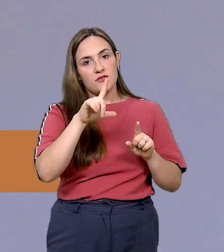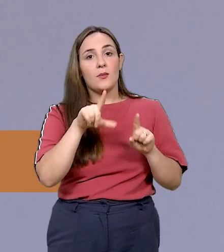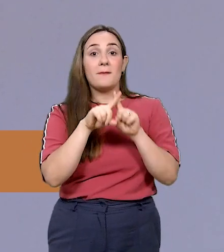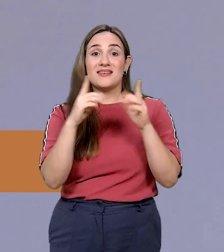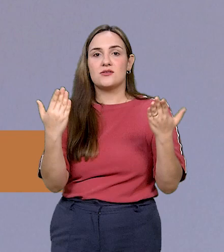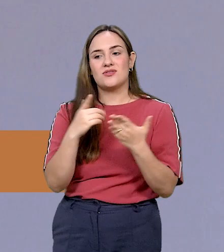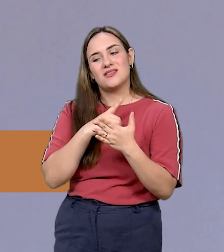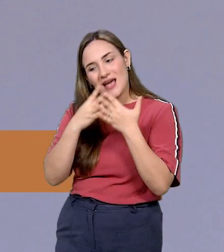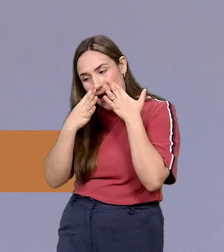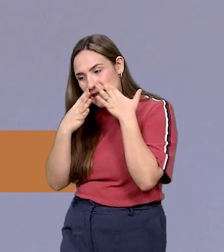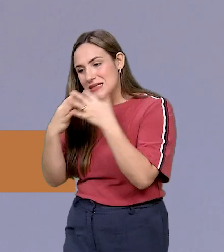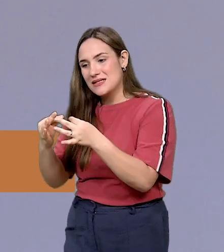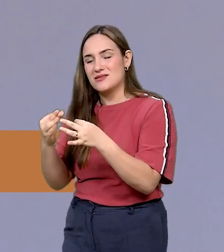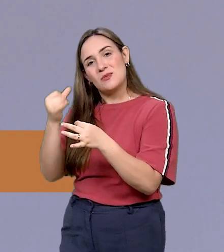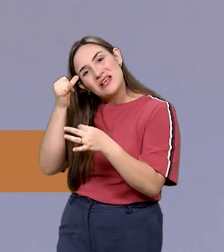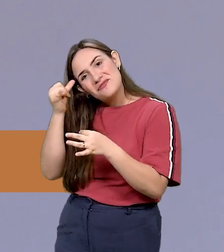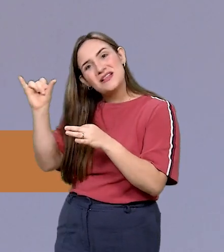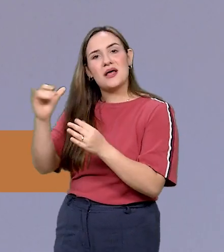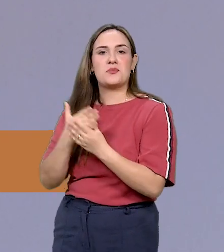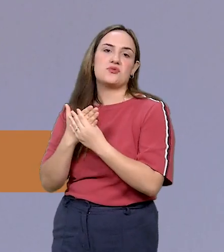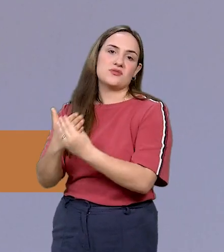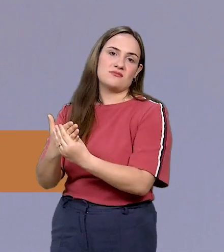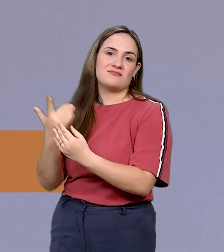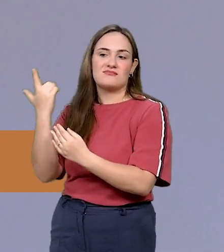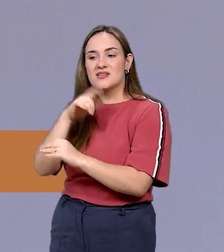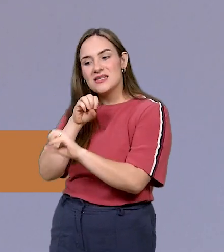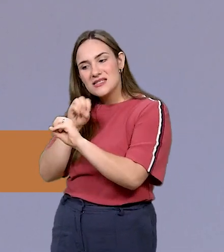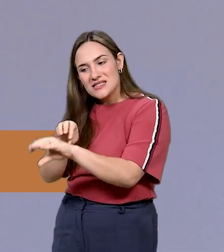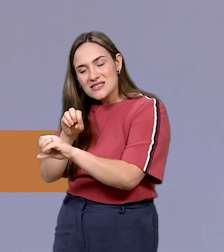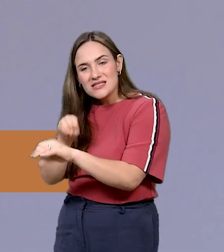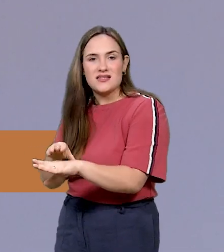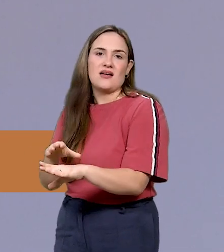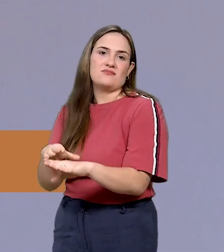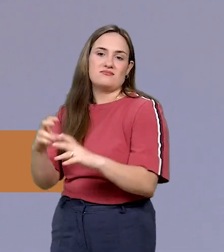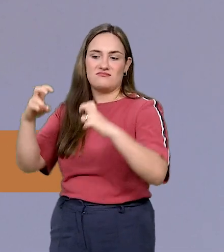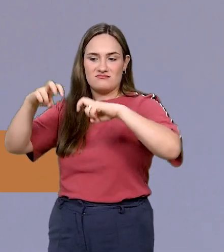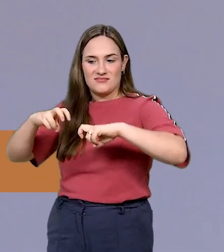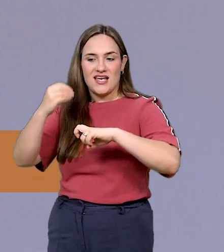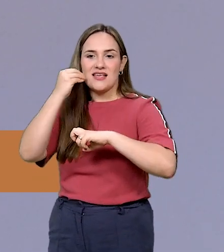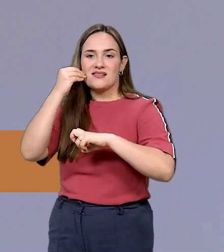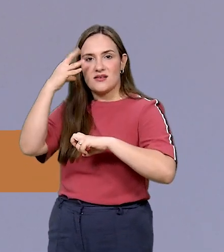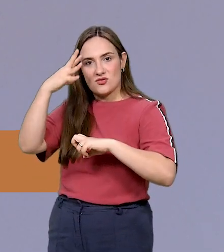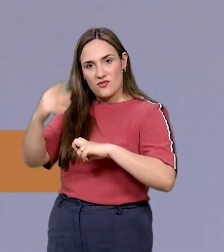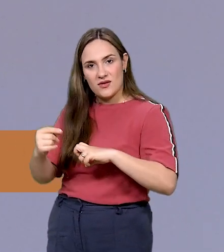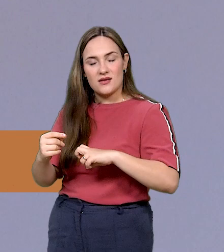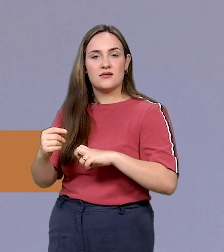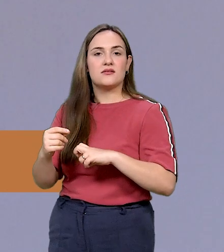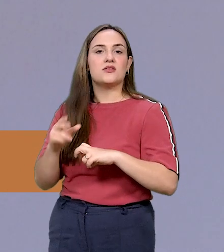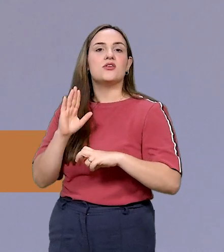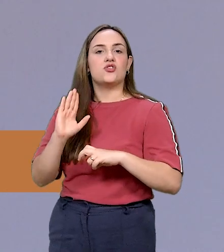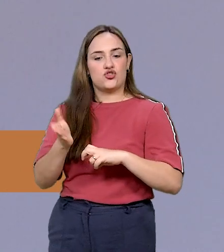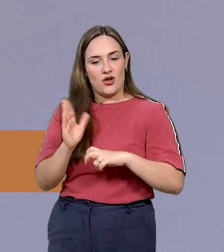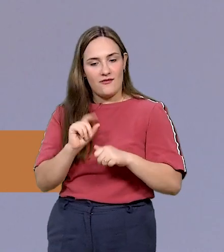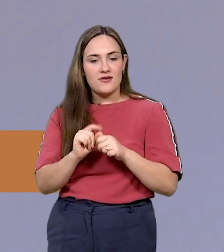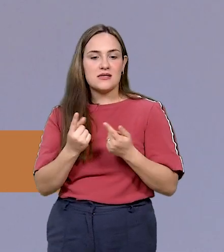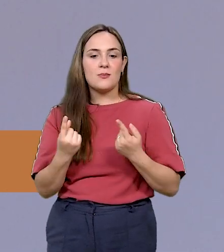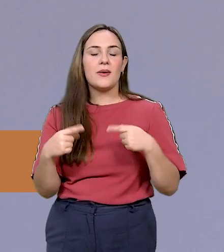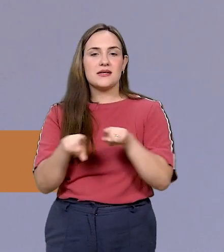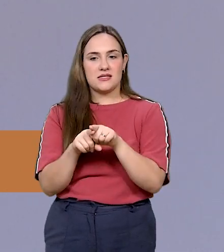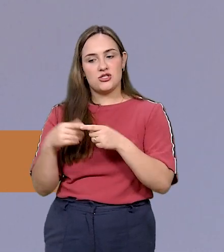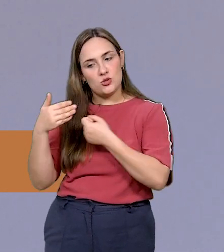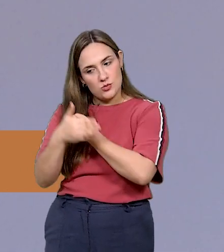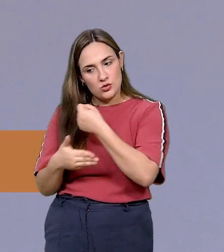muito importante para essa parte preventiva, para a parte de educação. Então, nós temos feito parcerias com a rede de